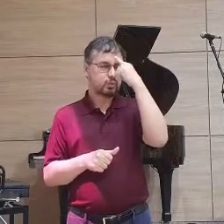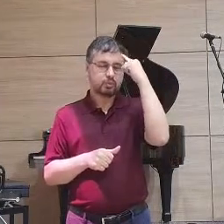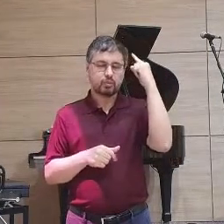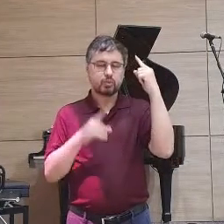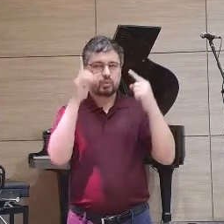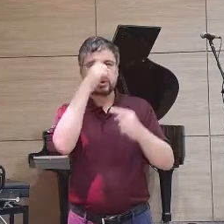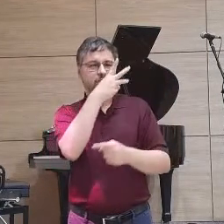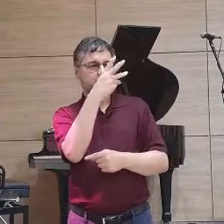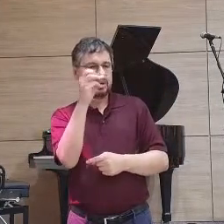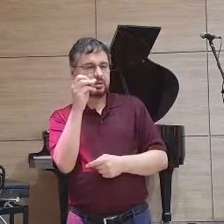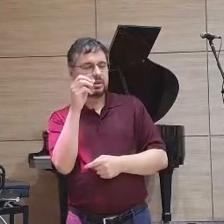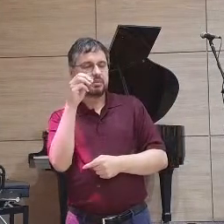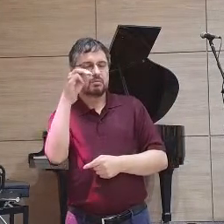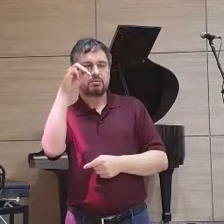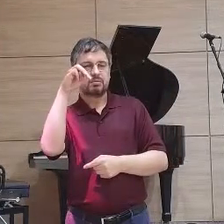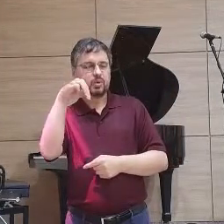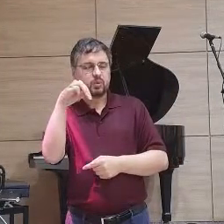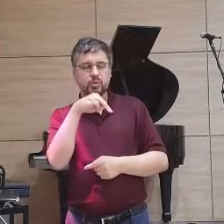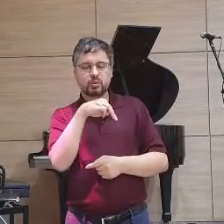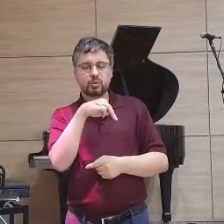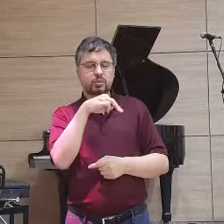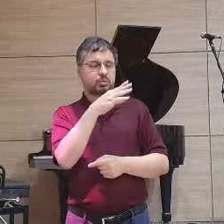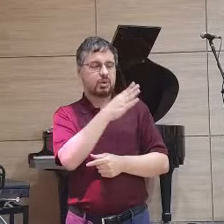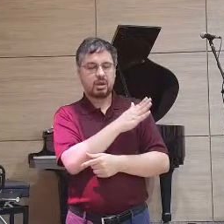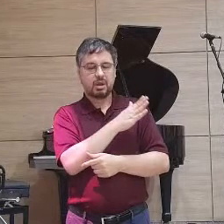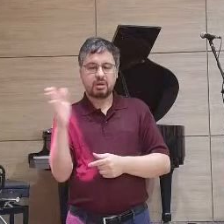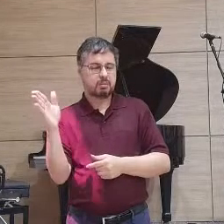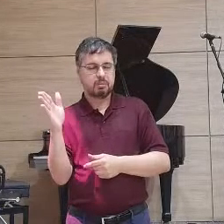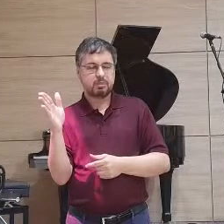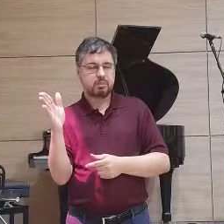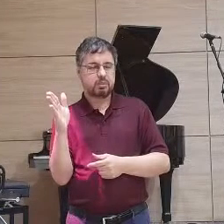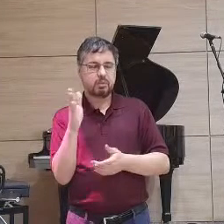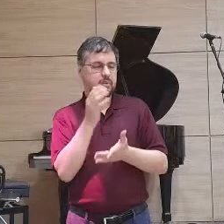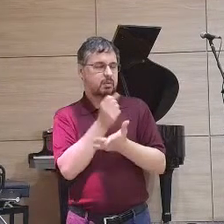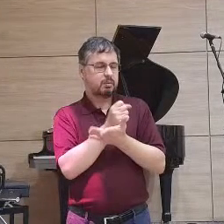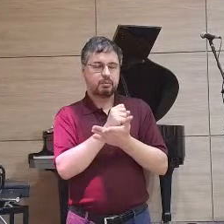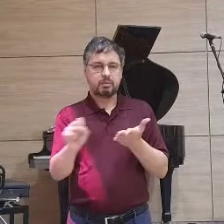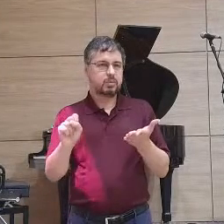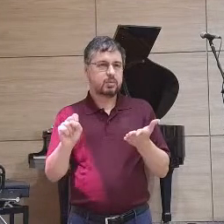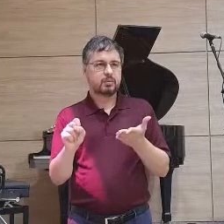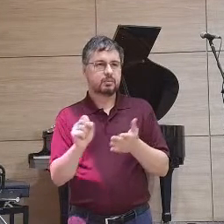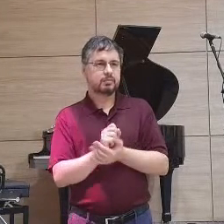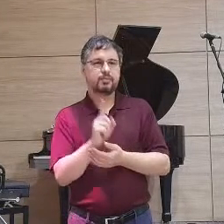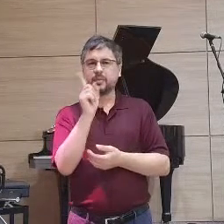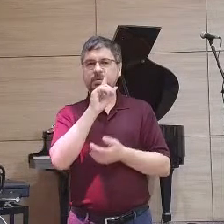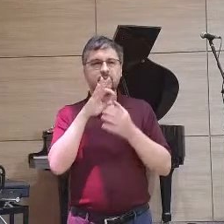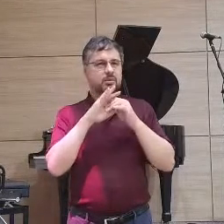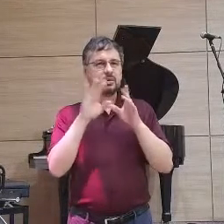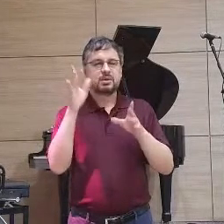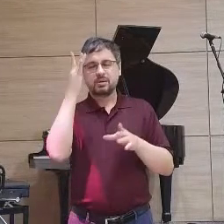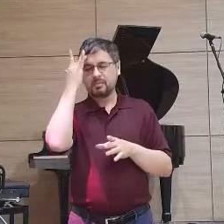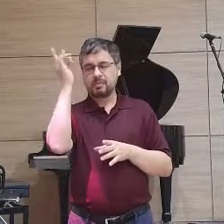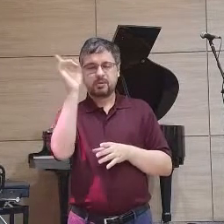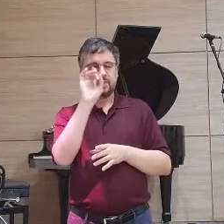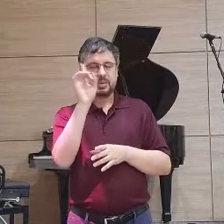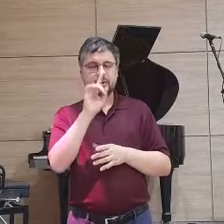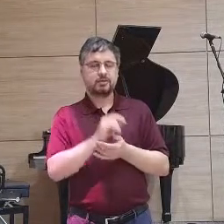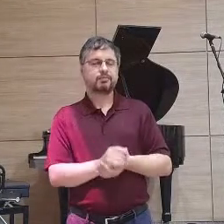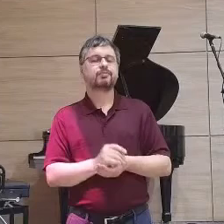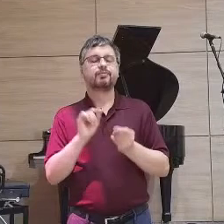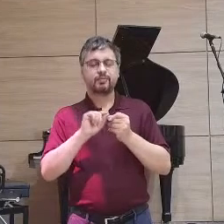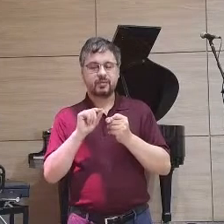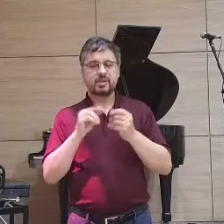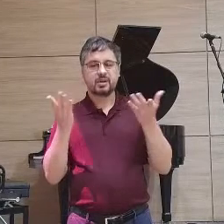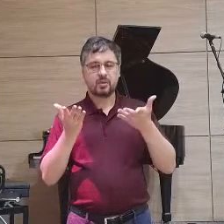30 minutos passou e aí hoje não deixe para amanhã não faça isso não